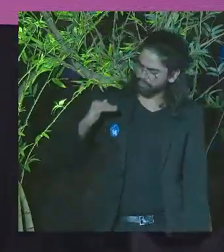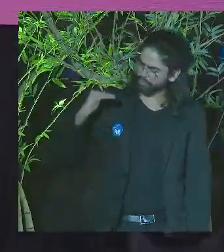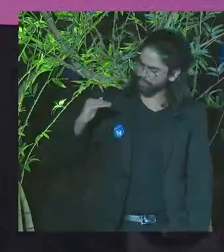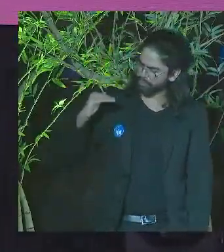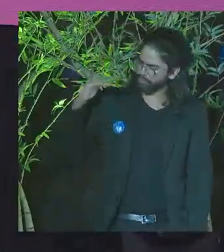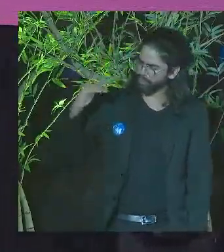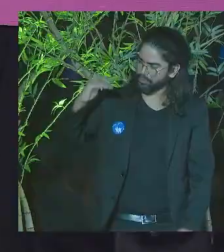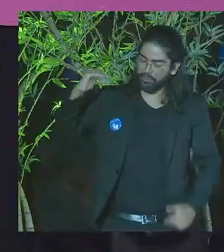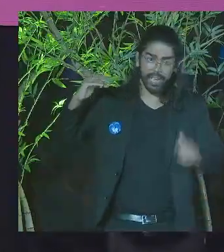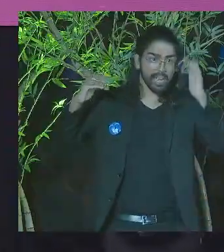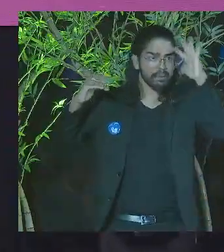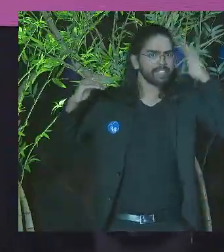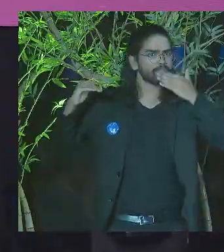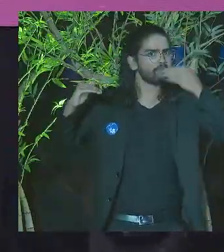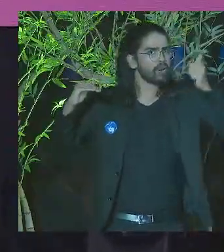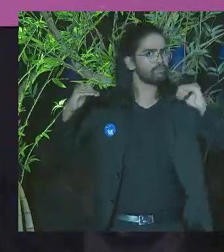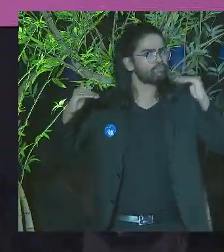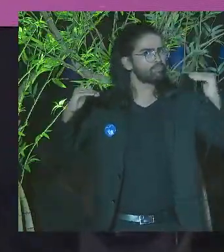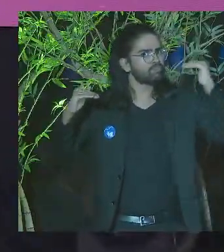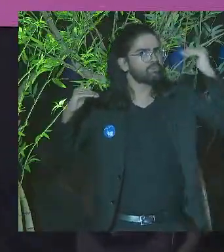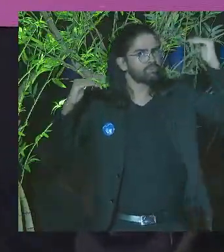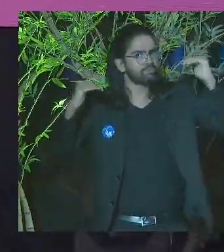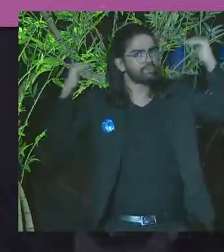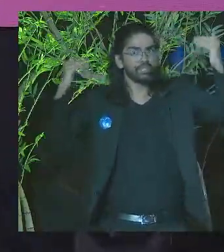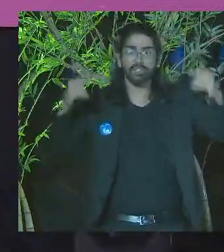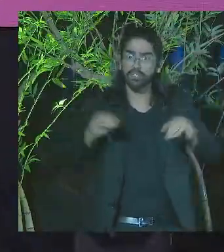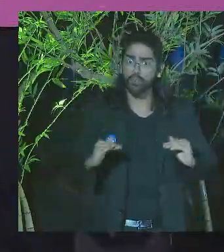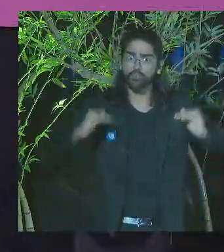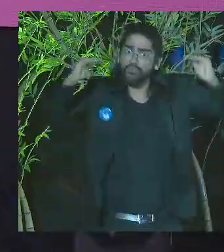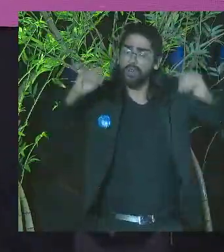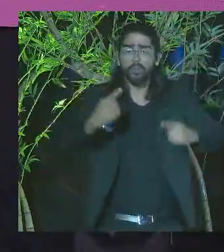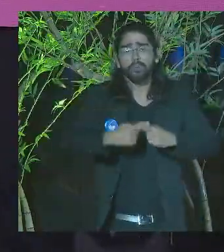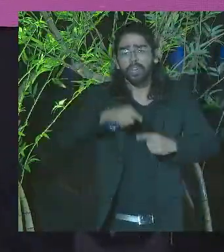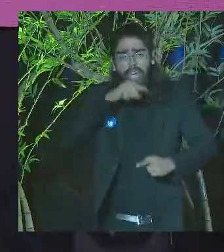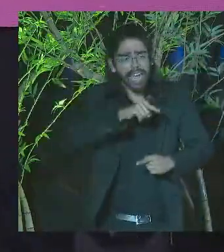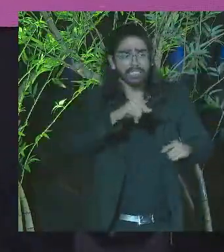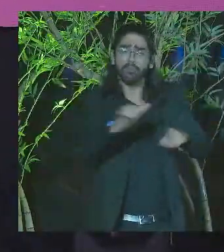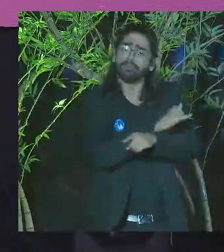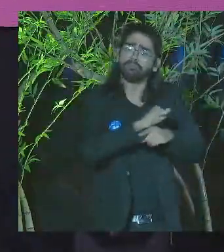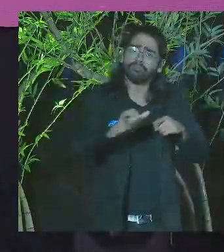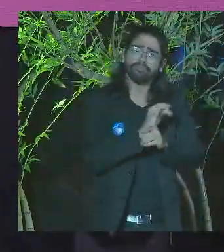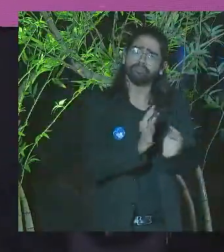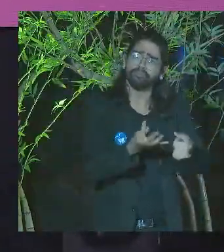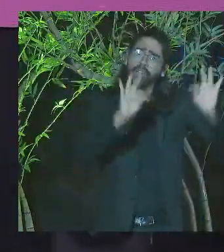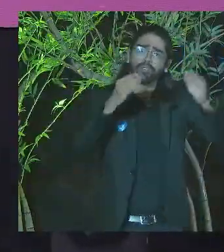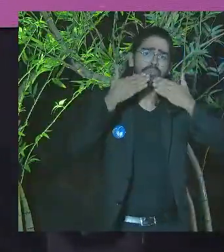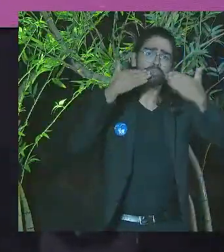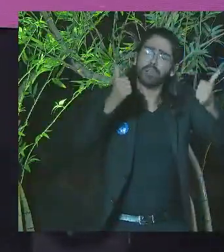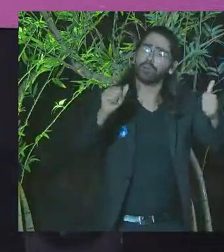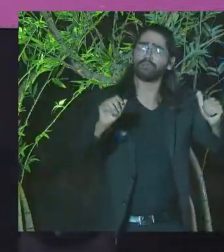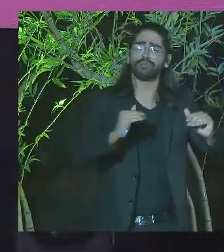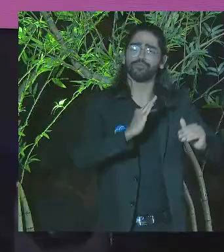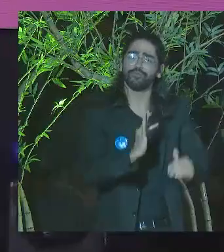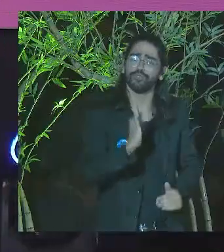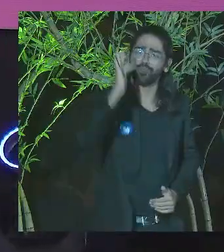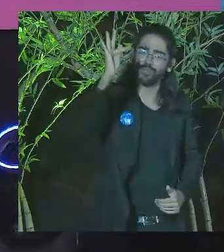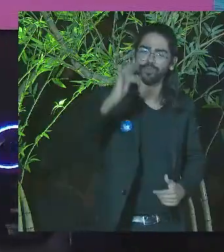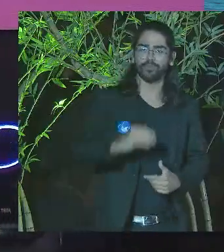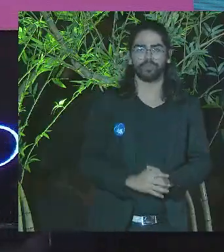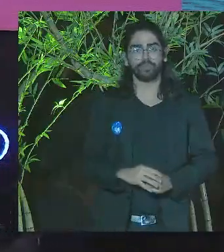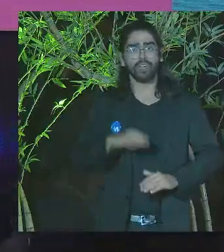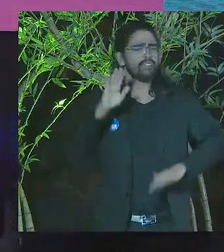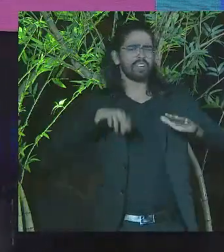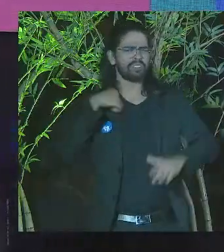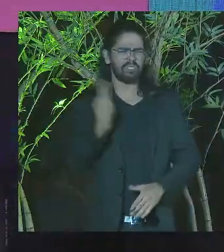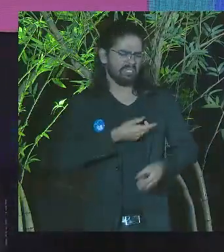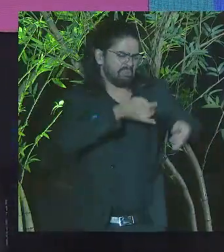melhor fique a sua imaginação, porque essa é uma ferramenta potente de criação de futuros, né? E não é um lugar que a gente deveria